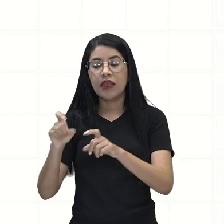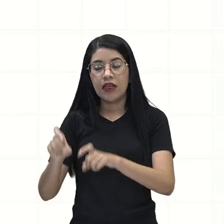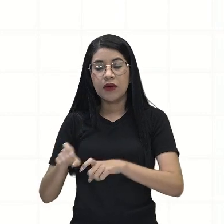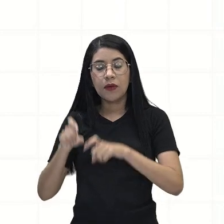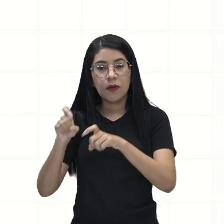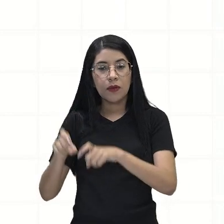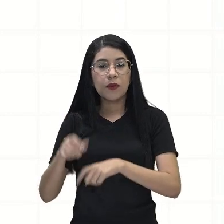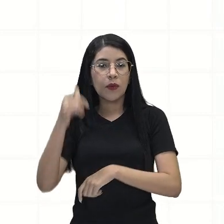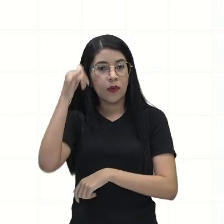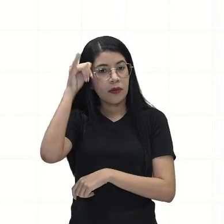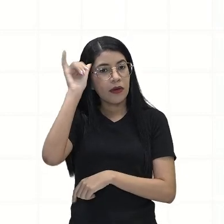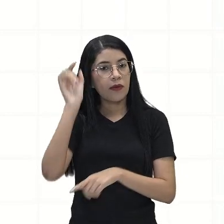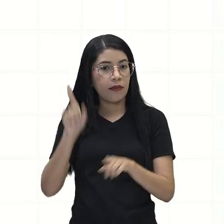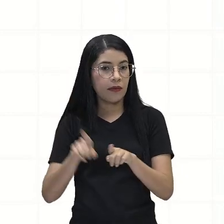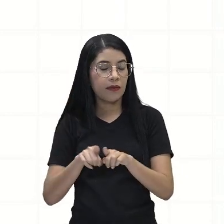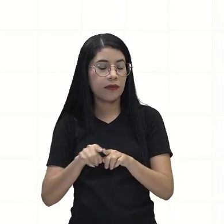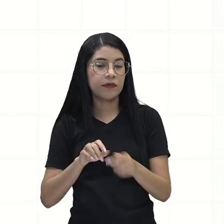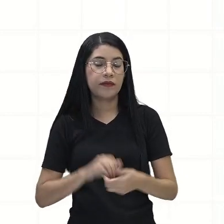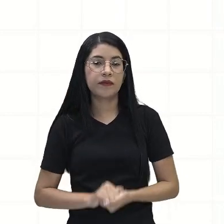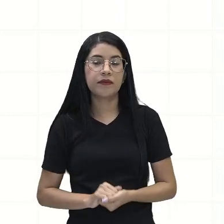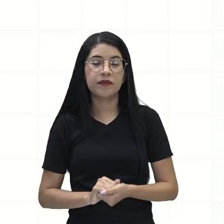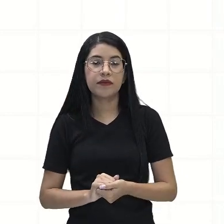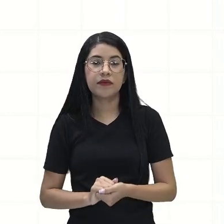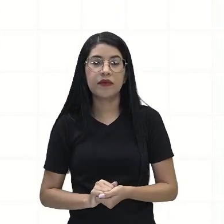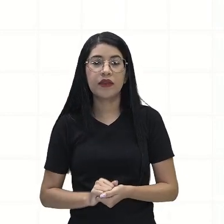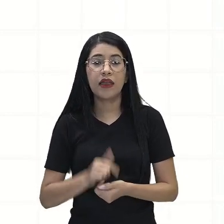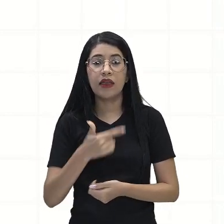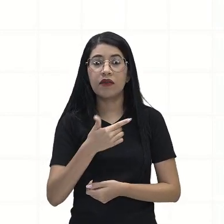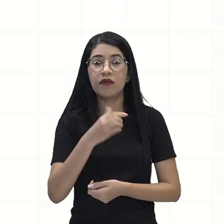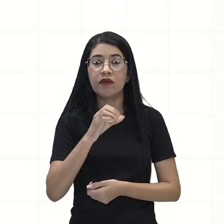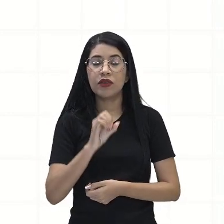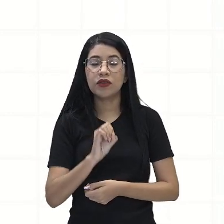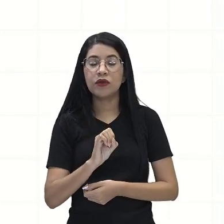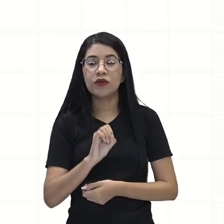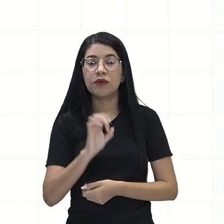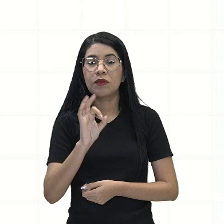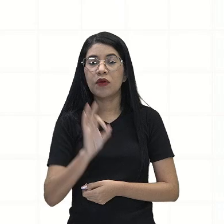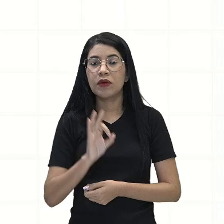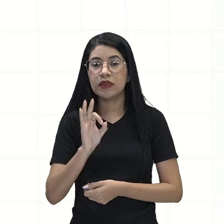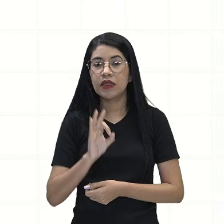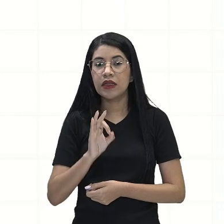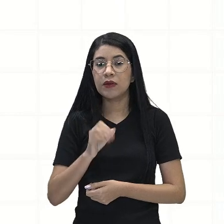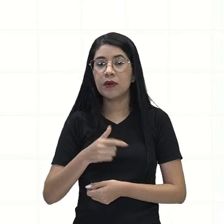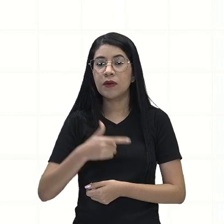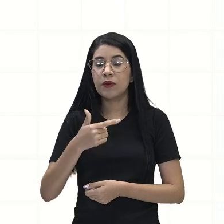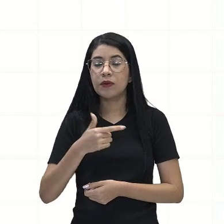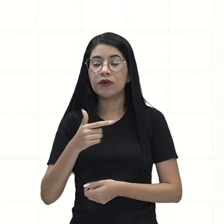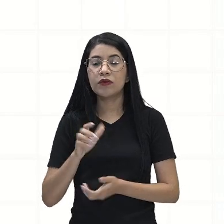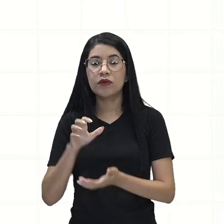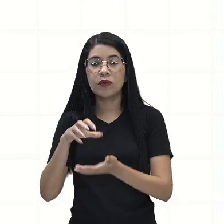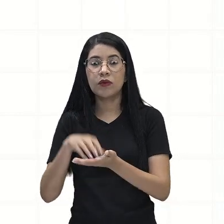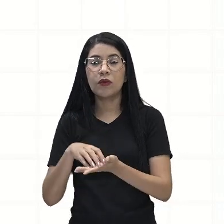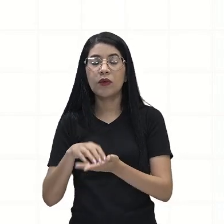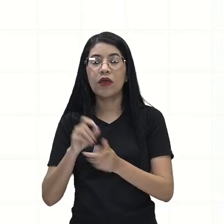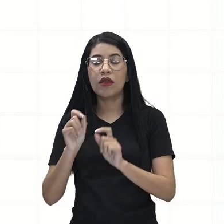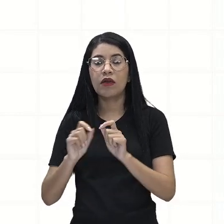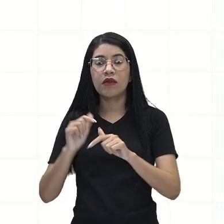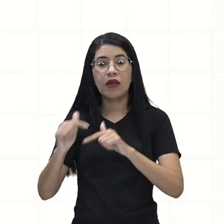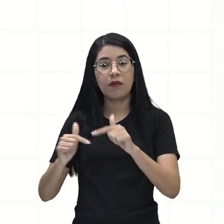da pecuária, certo? Aí nós temos 28% do setor secundário, que são as atividades de onde?